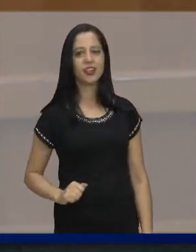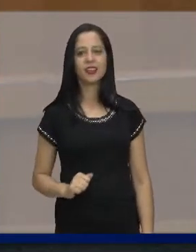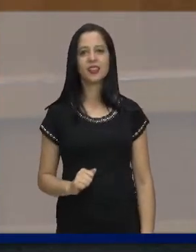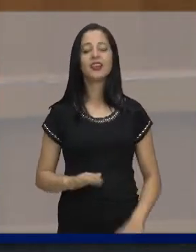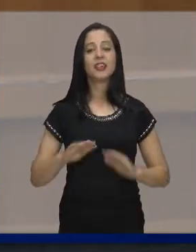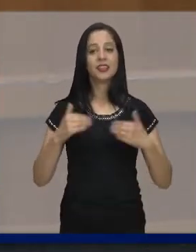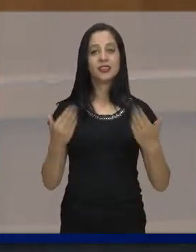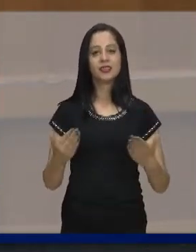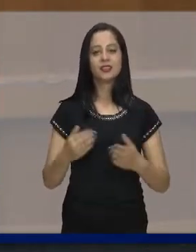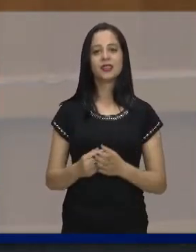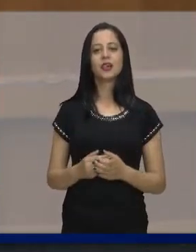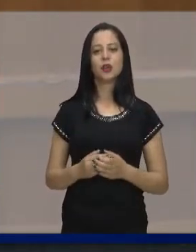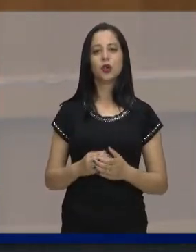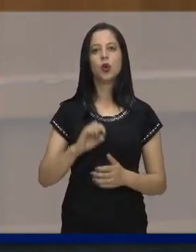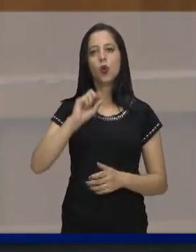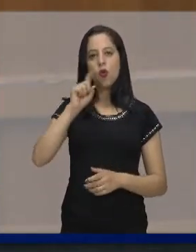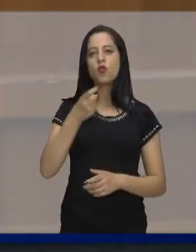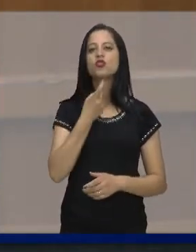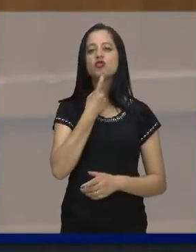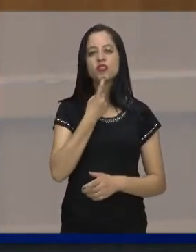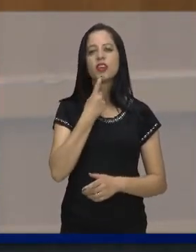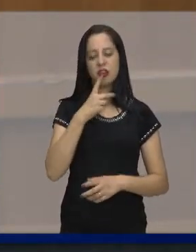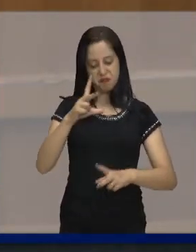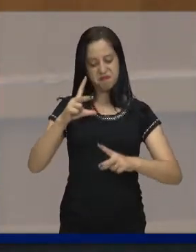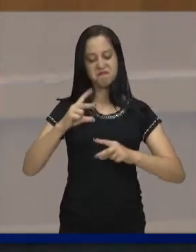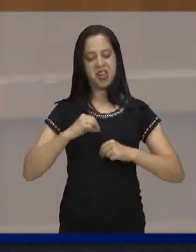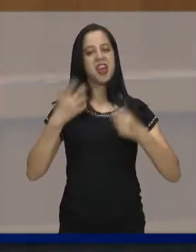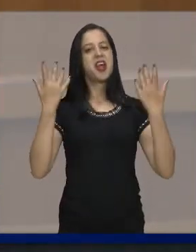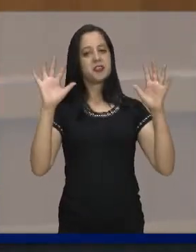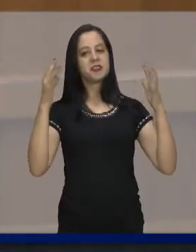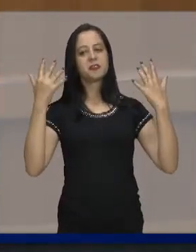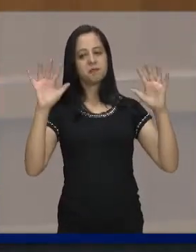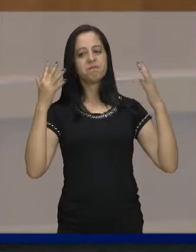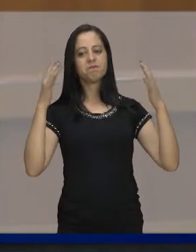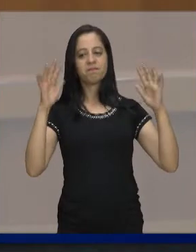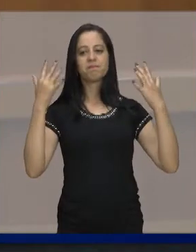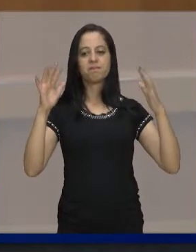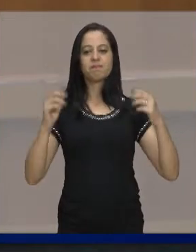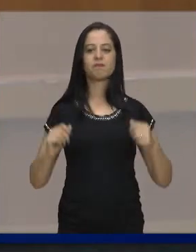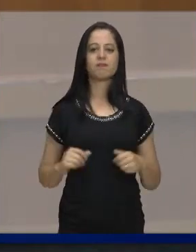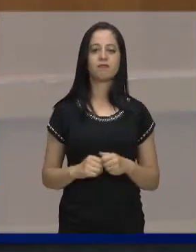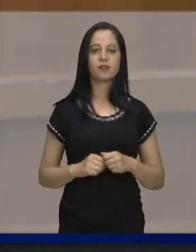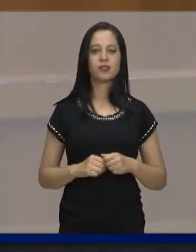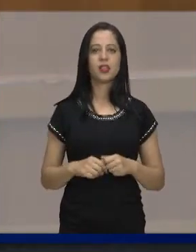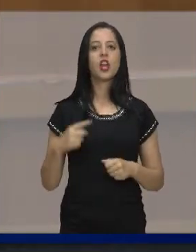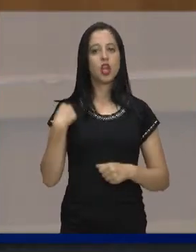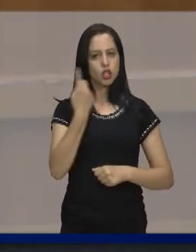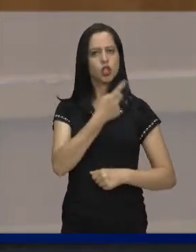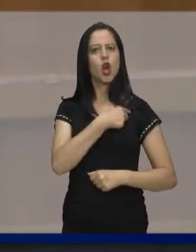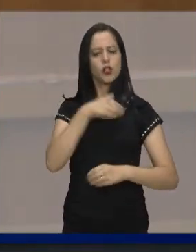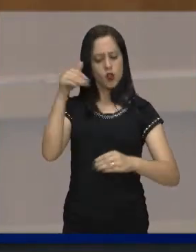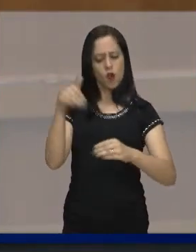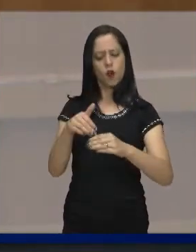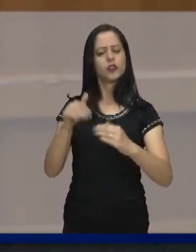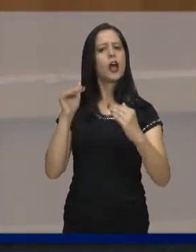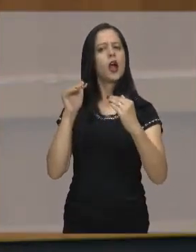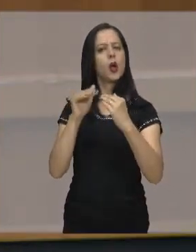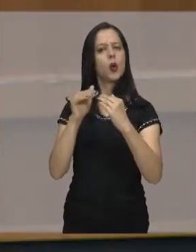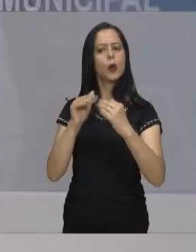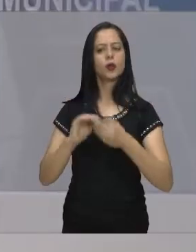o vereador Juvenil merece aí todos os nossos aplausos e, como eu falei, estaremos votando favoravelmente ao